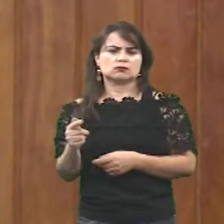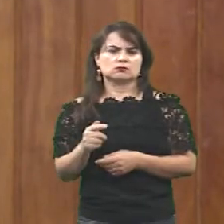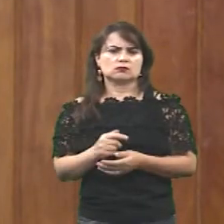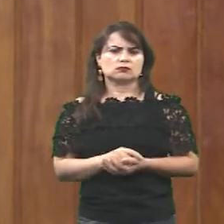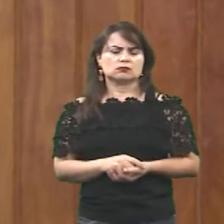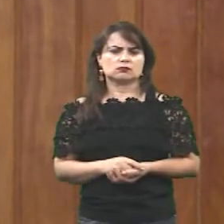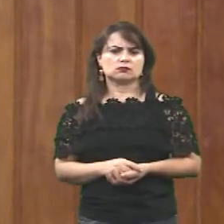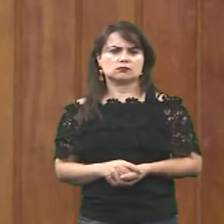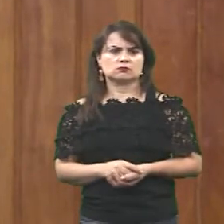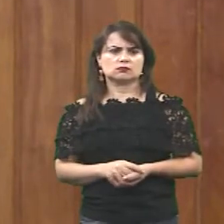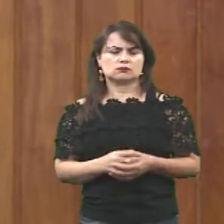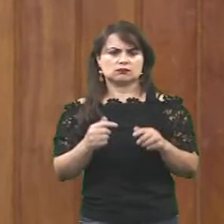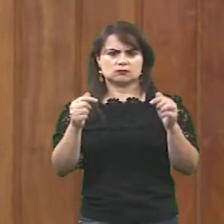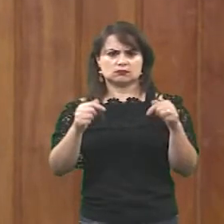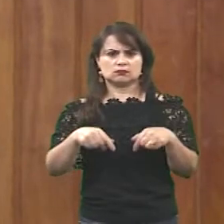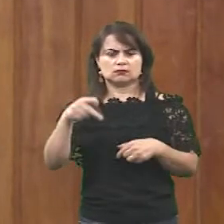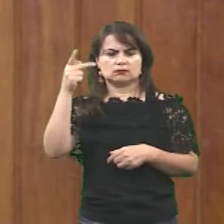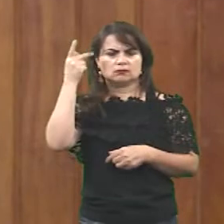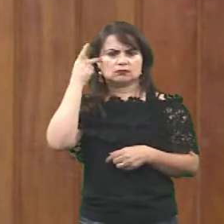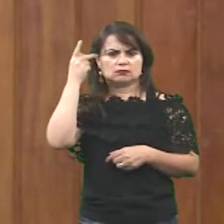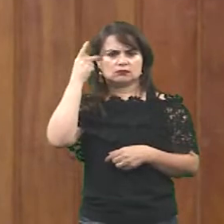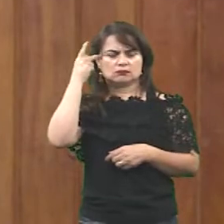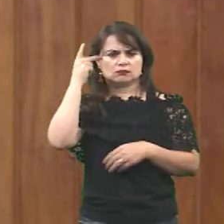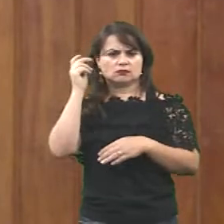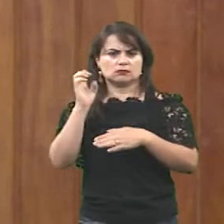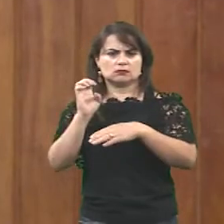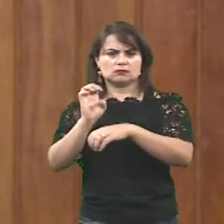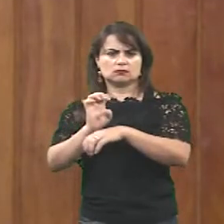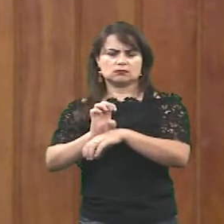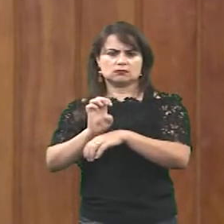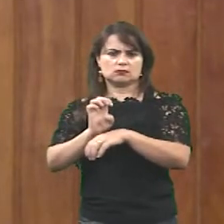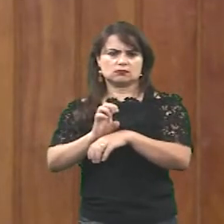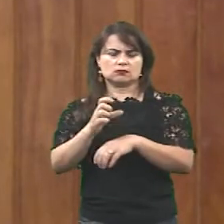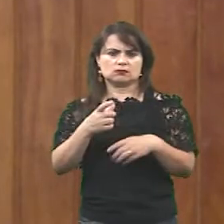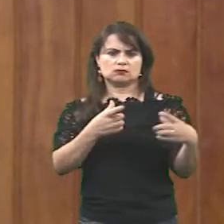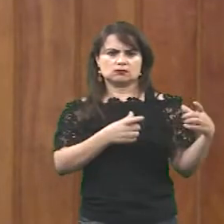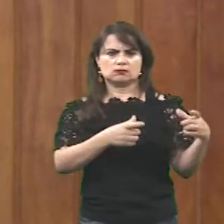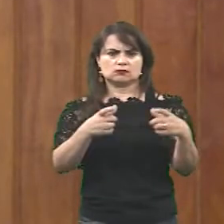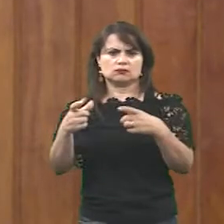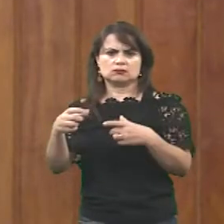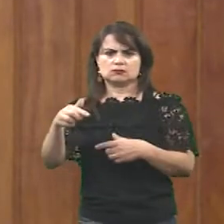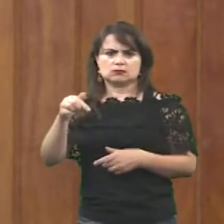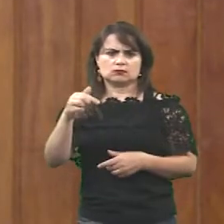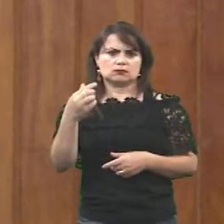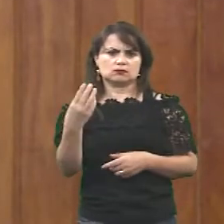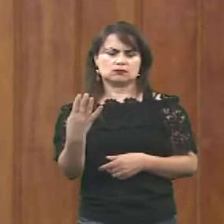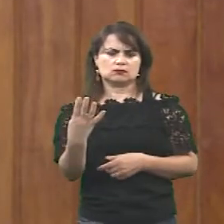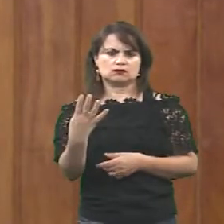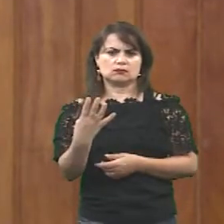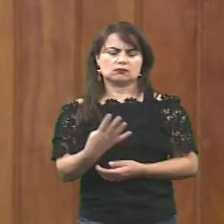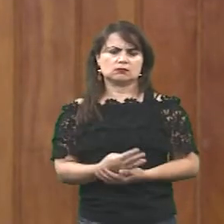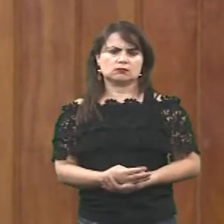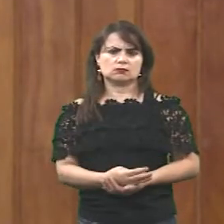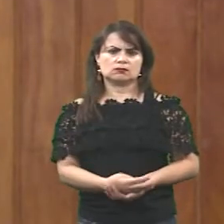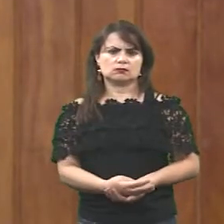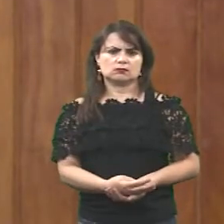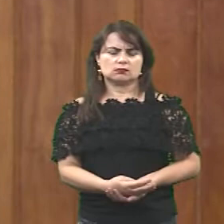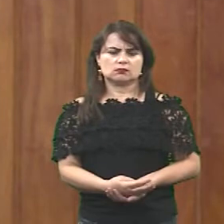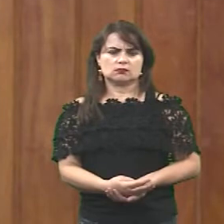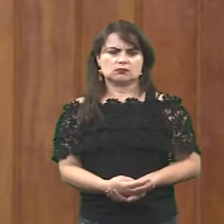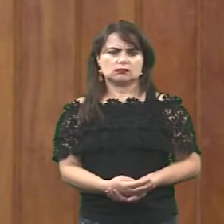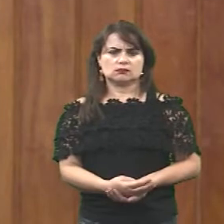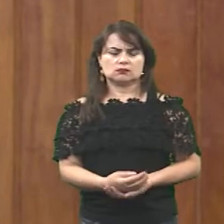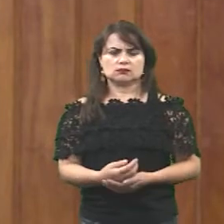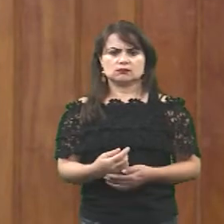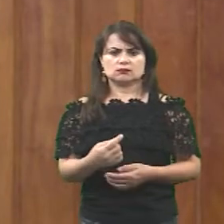Existem no estado de São Paulo 74 tiros de guerra. Nosso tiro